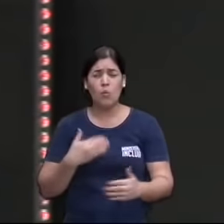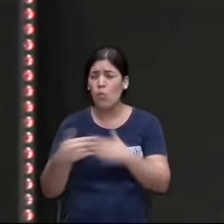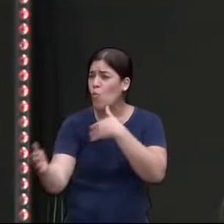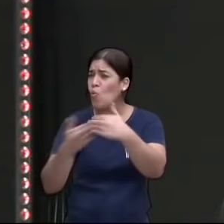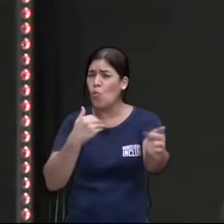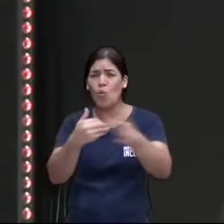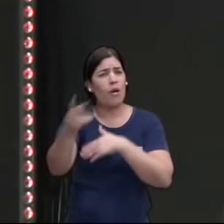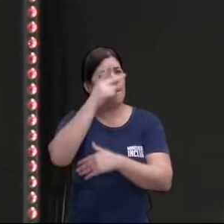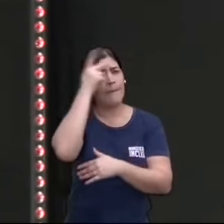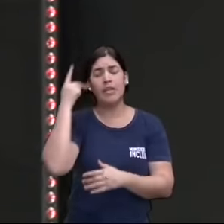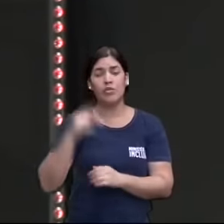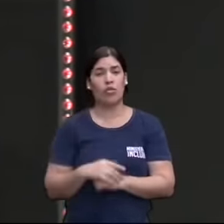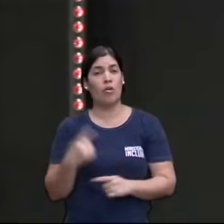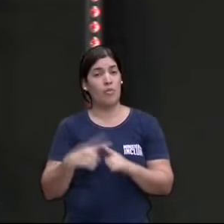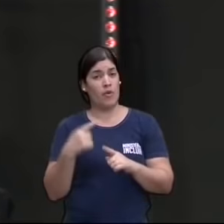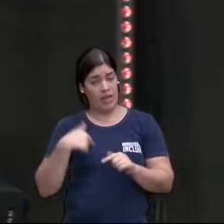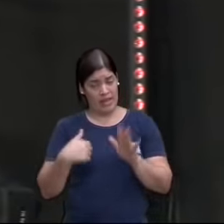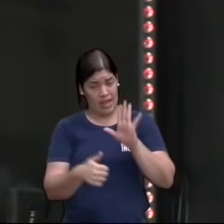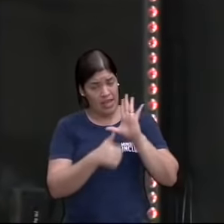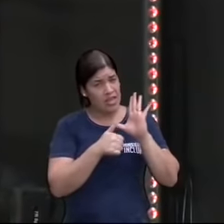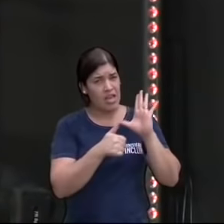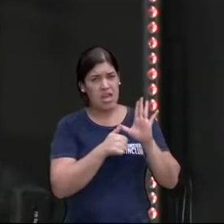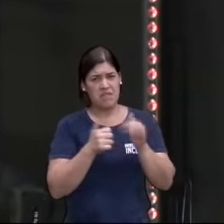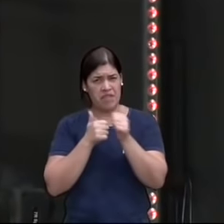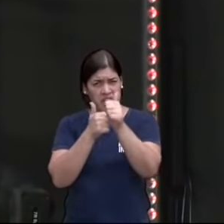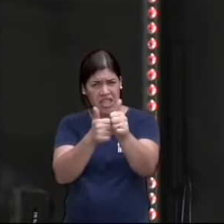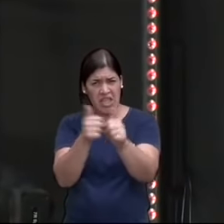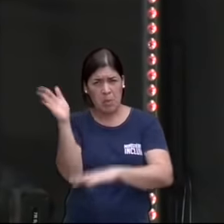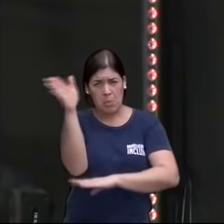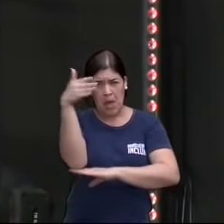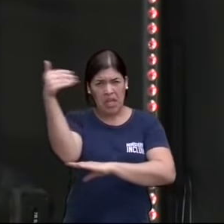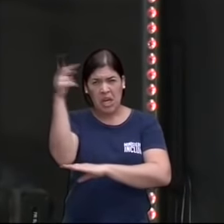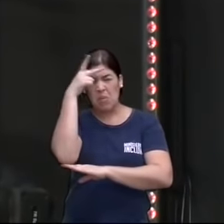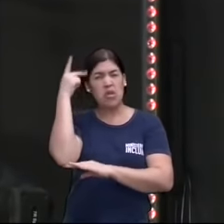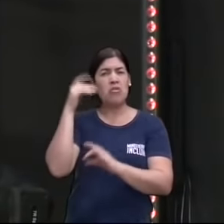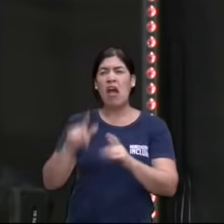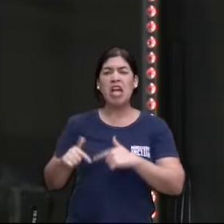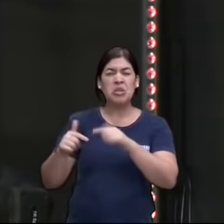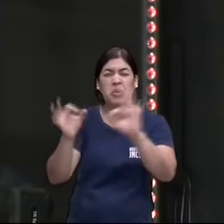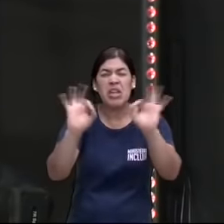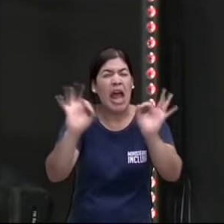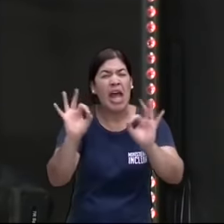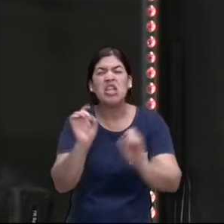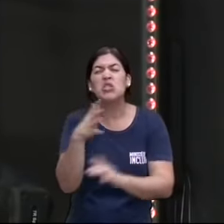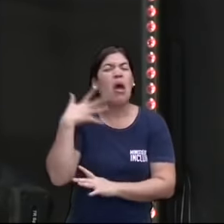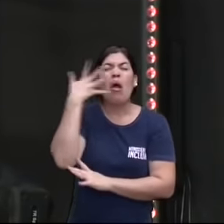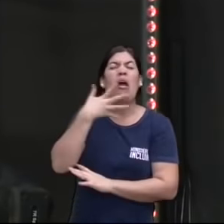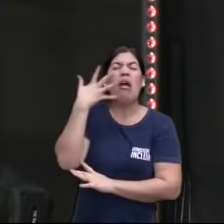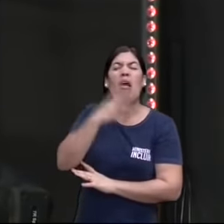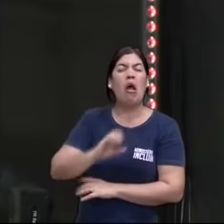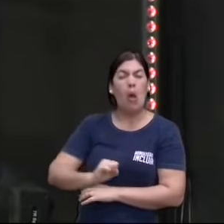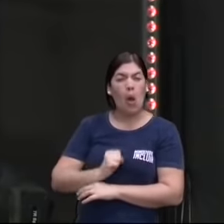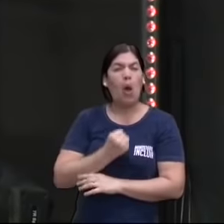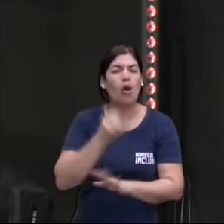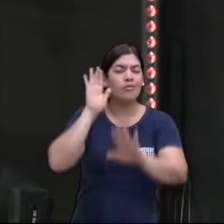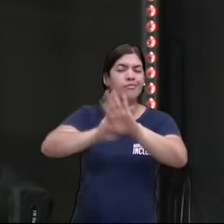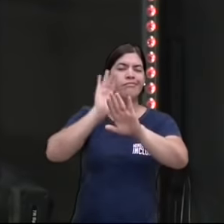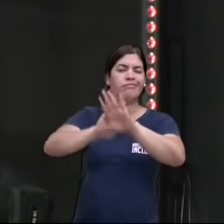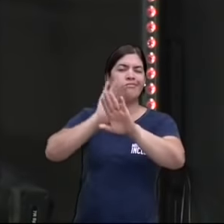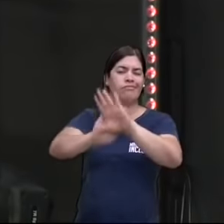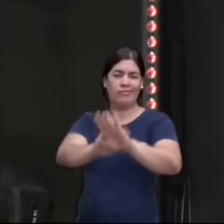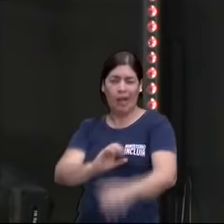Porque a igreja não vai seguir as bandeiras dos malditos que não fazem nada por ninguém. Só discursinho de ódio para separar a